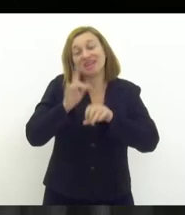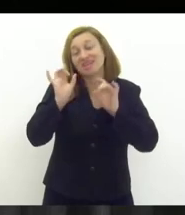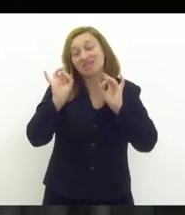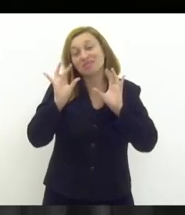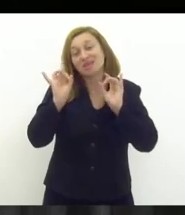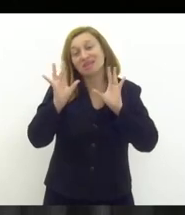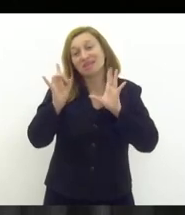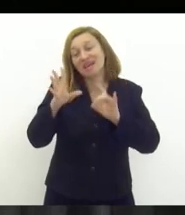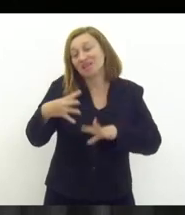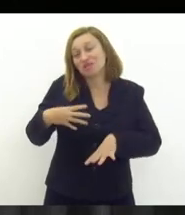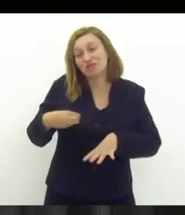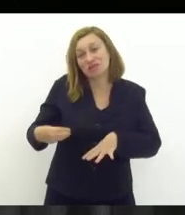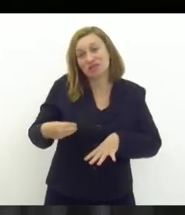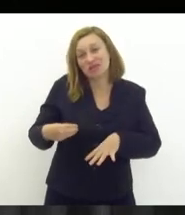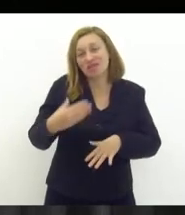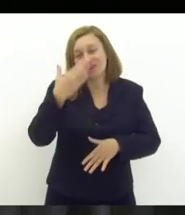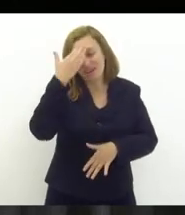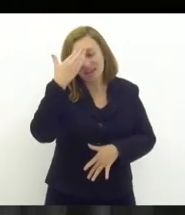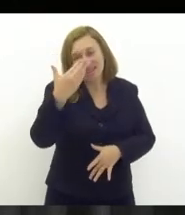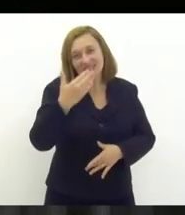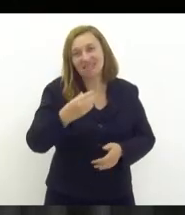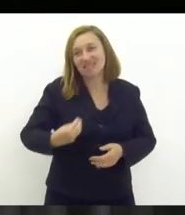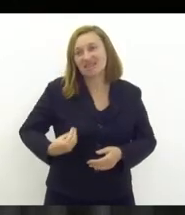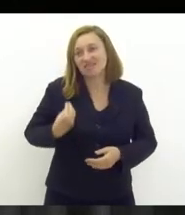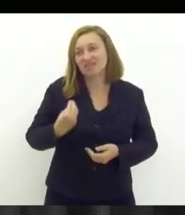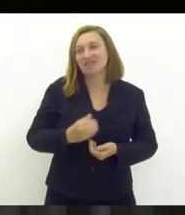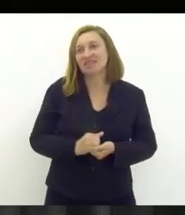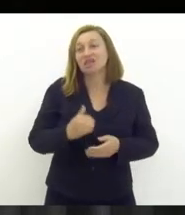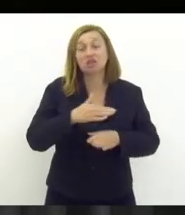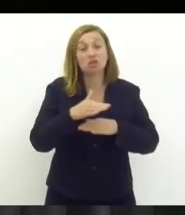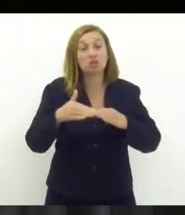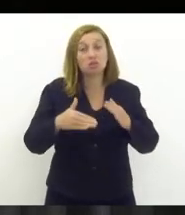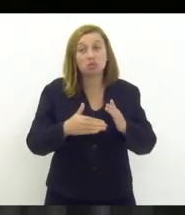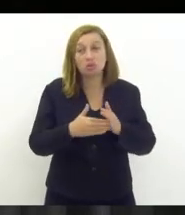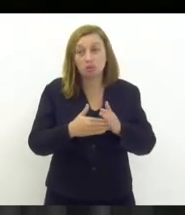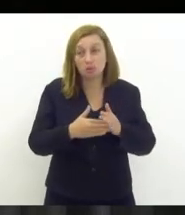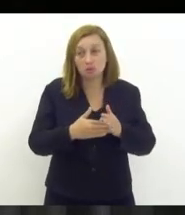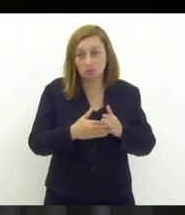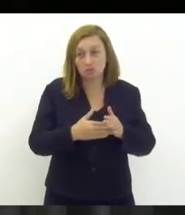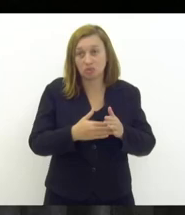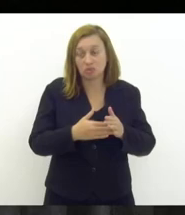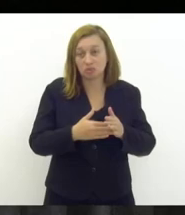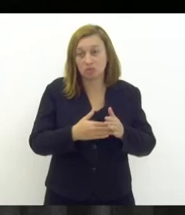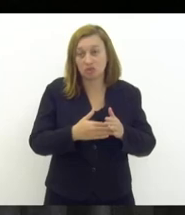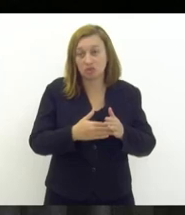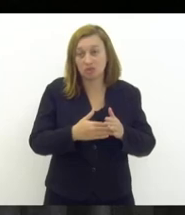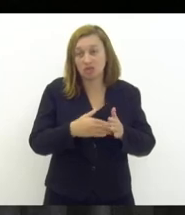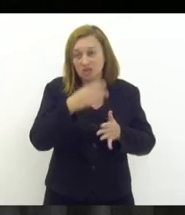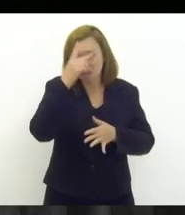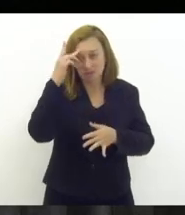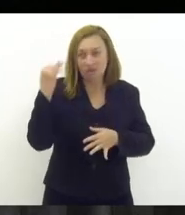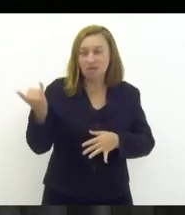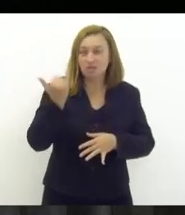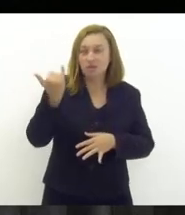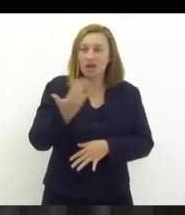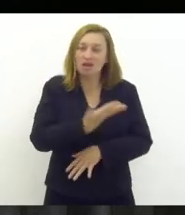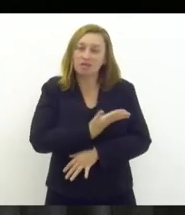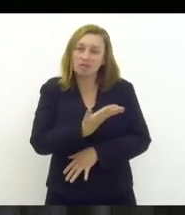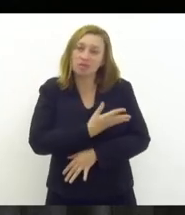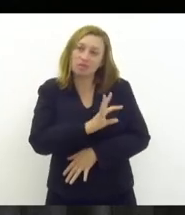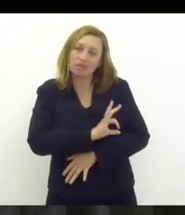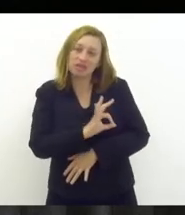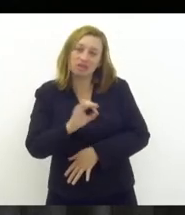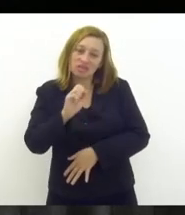filhos agradeço a presença todas as autoridades dos meus amigos policiais